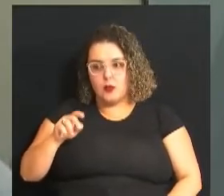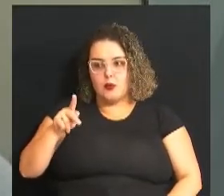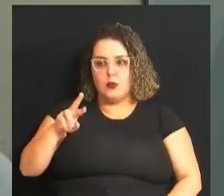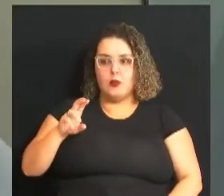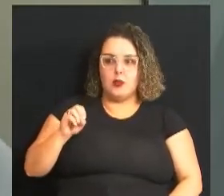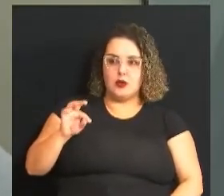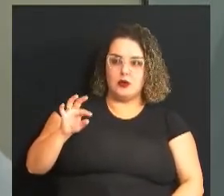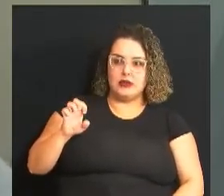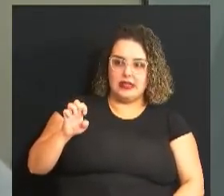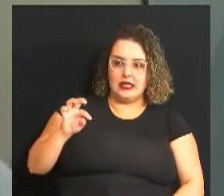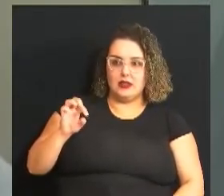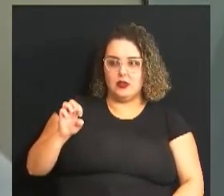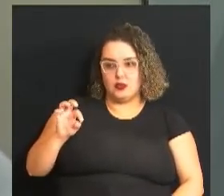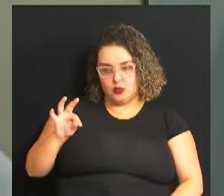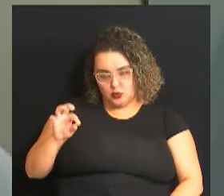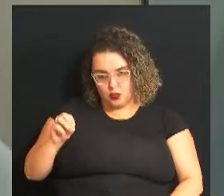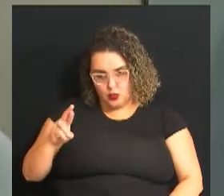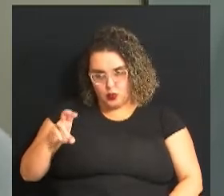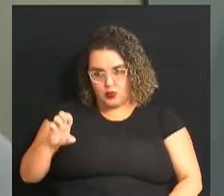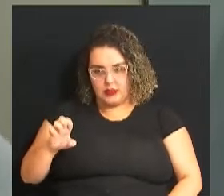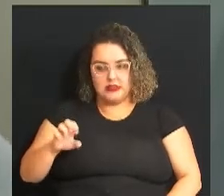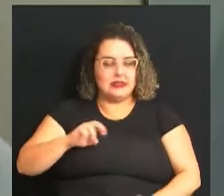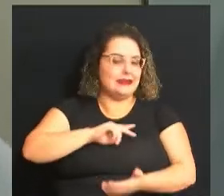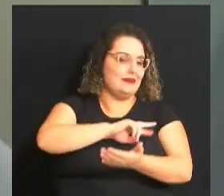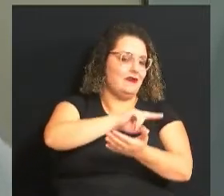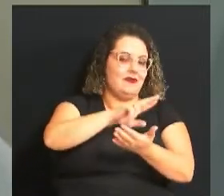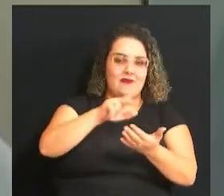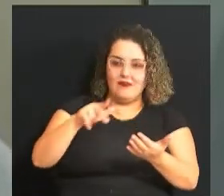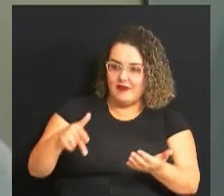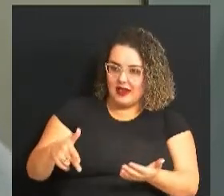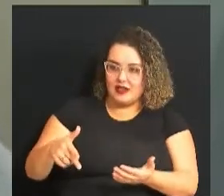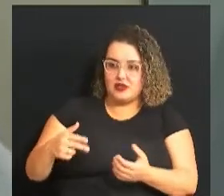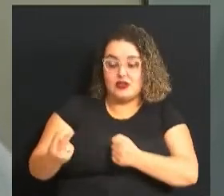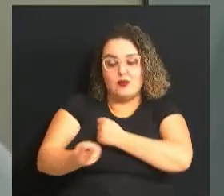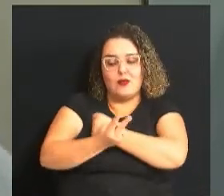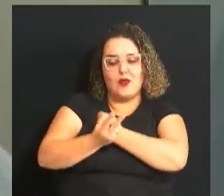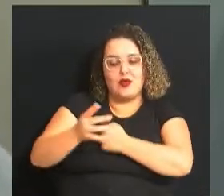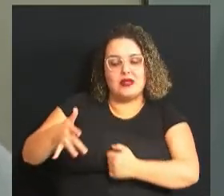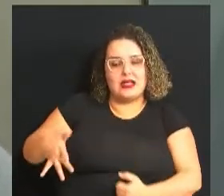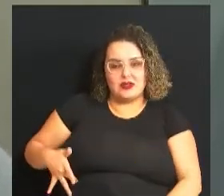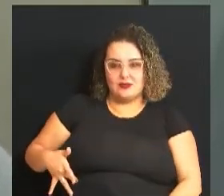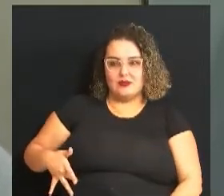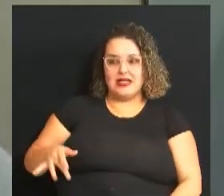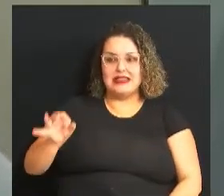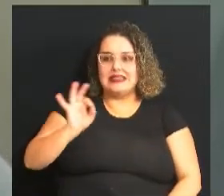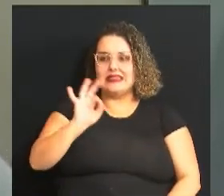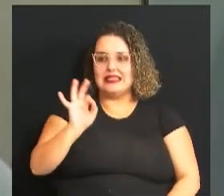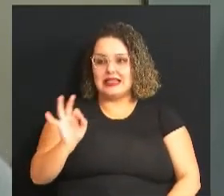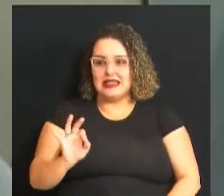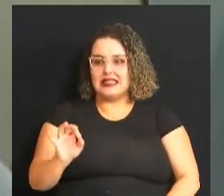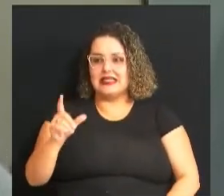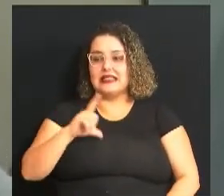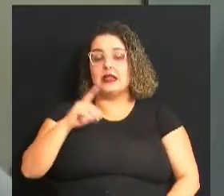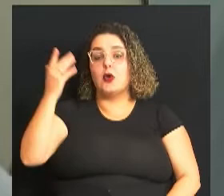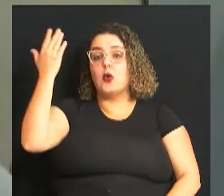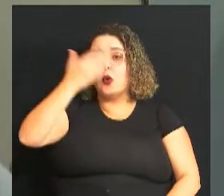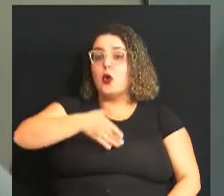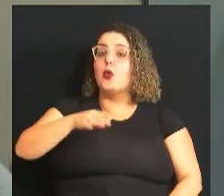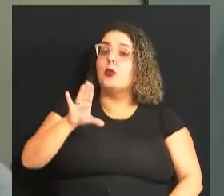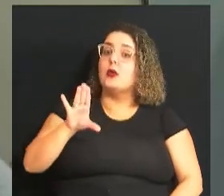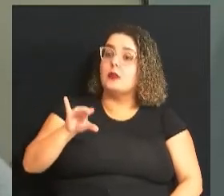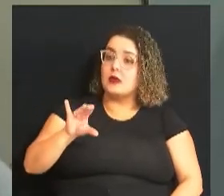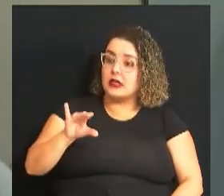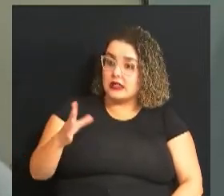fígado. E existem vários. No entanto, nenhum deles tem comprovação científica